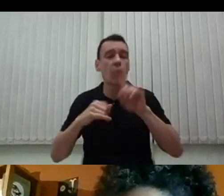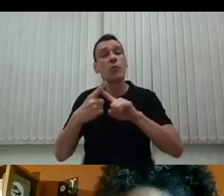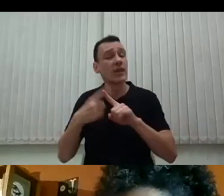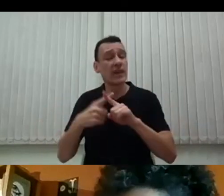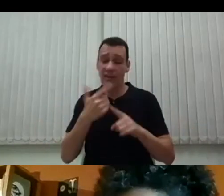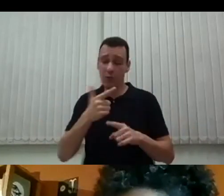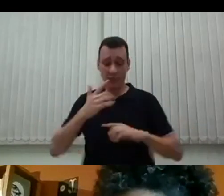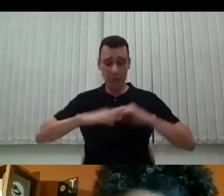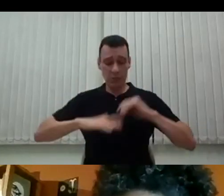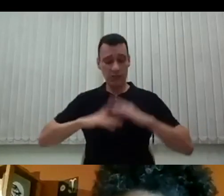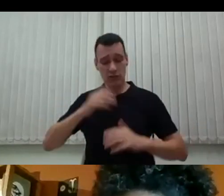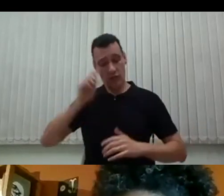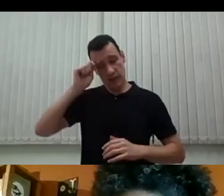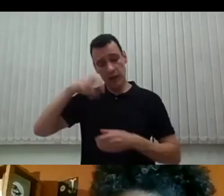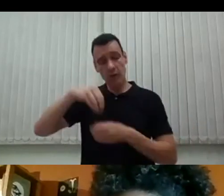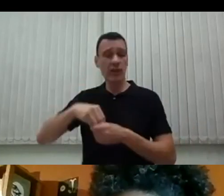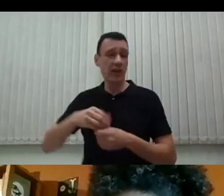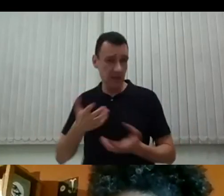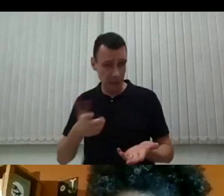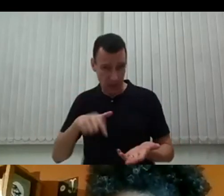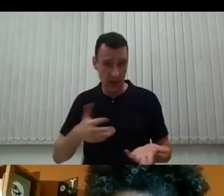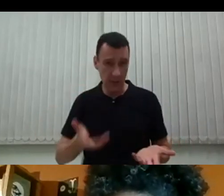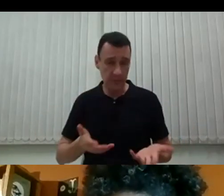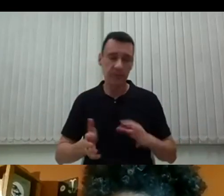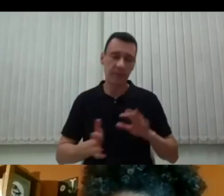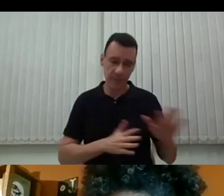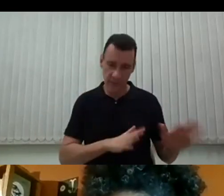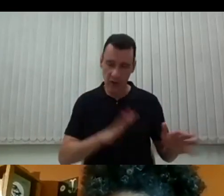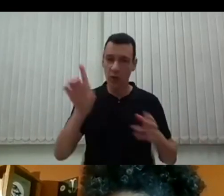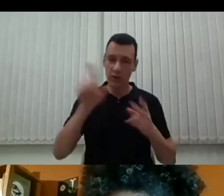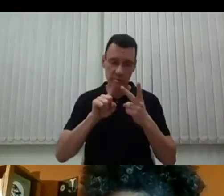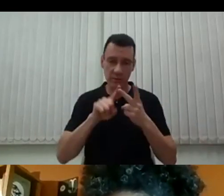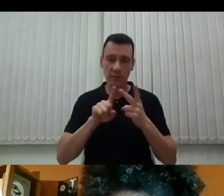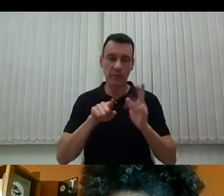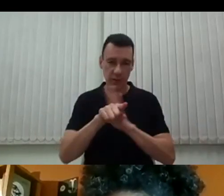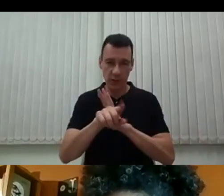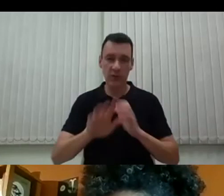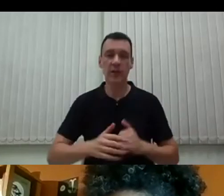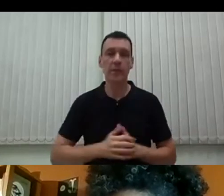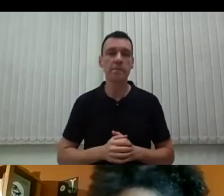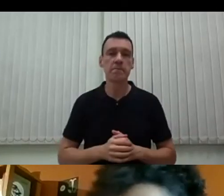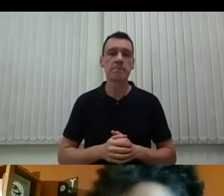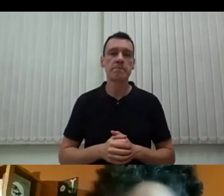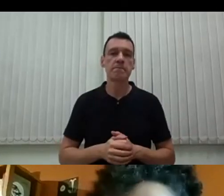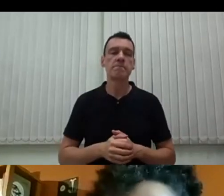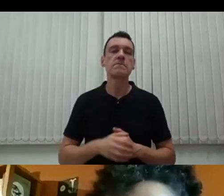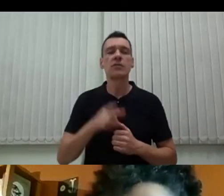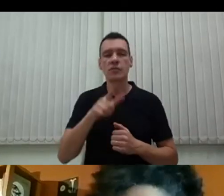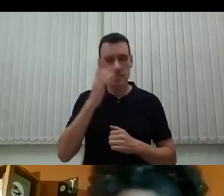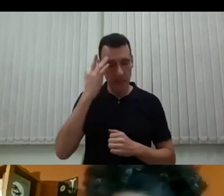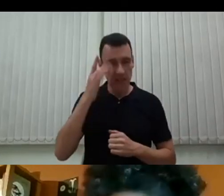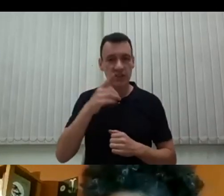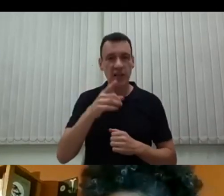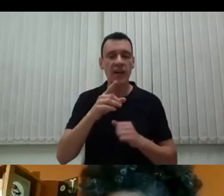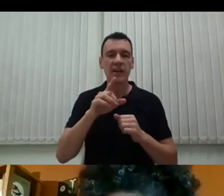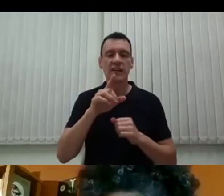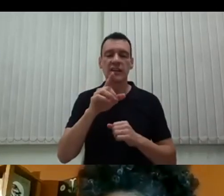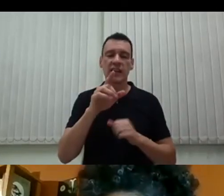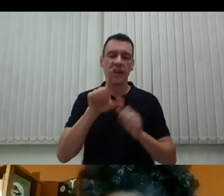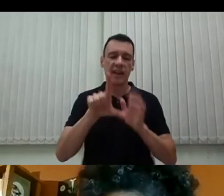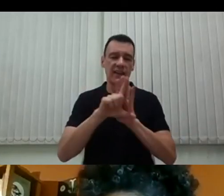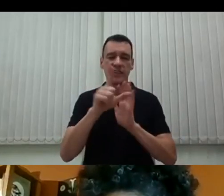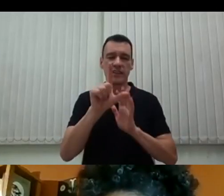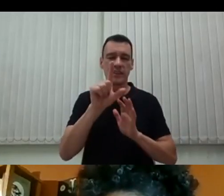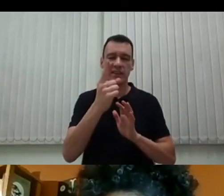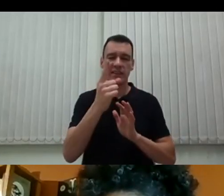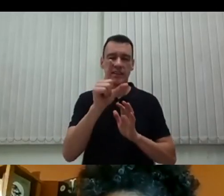as bibliotecas públicas podem contribuir para a aplicação da Lei 10.639 de 2003, que